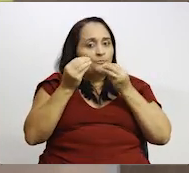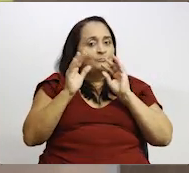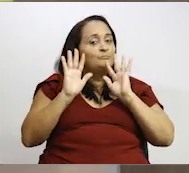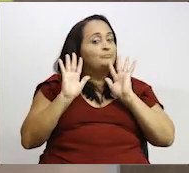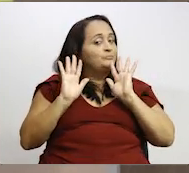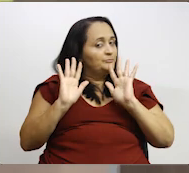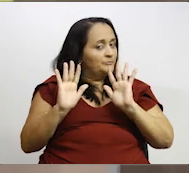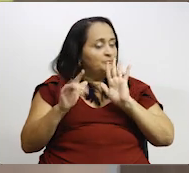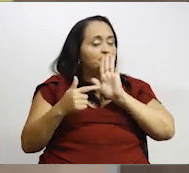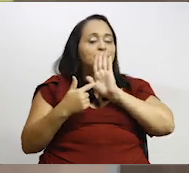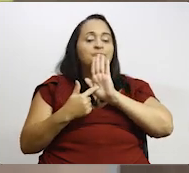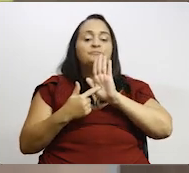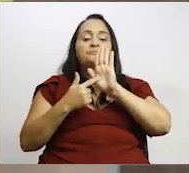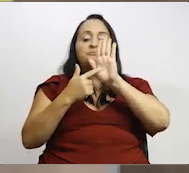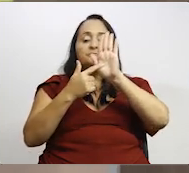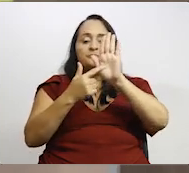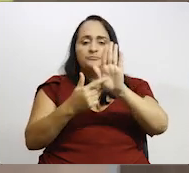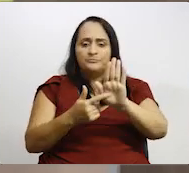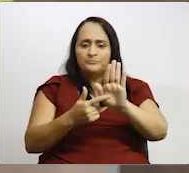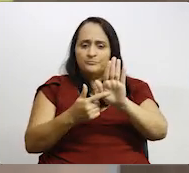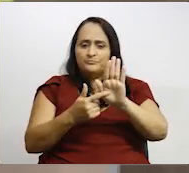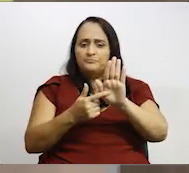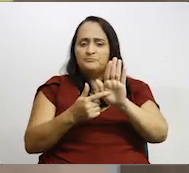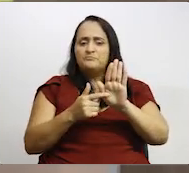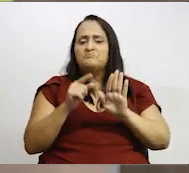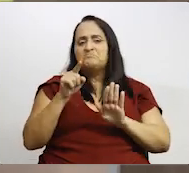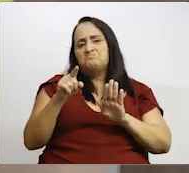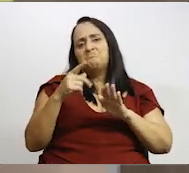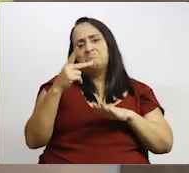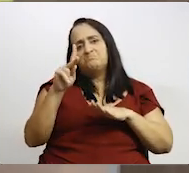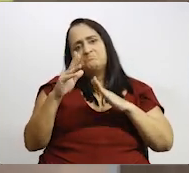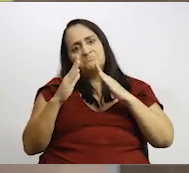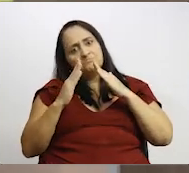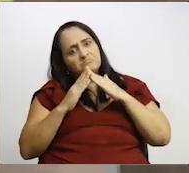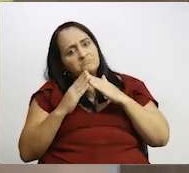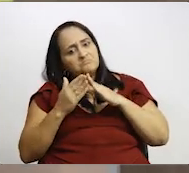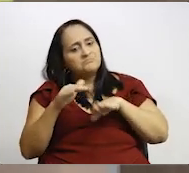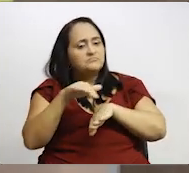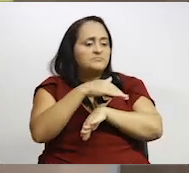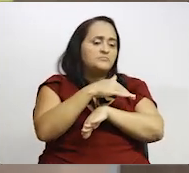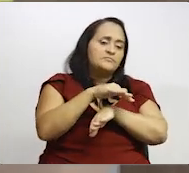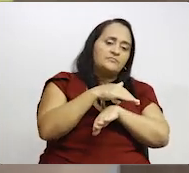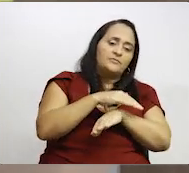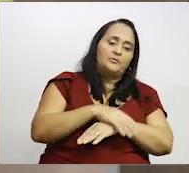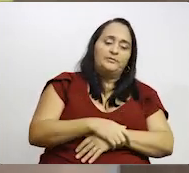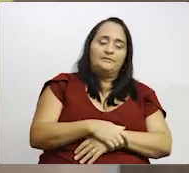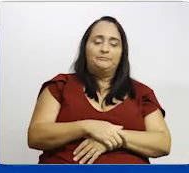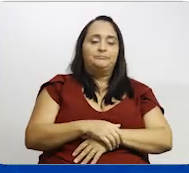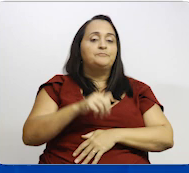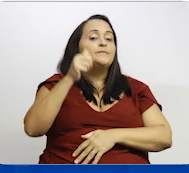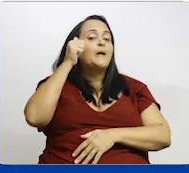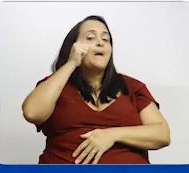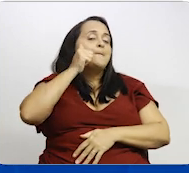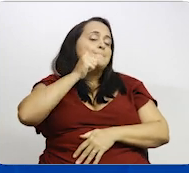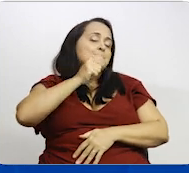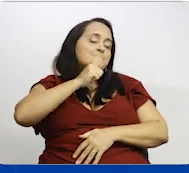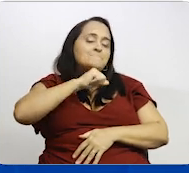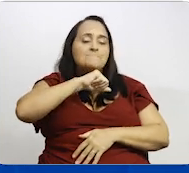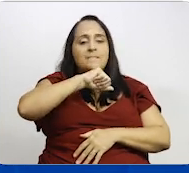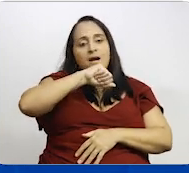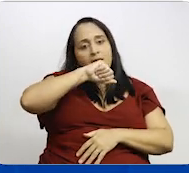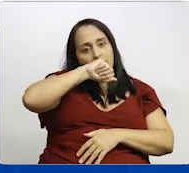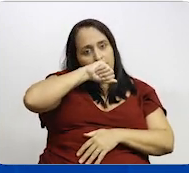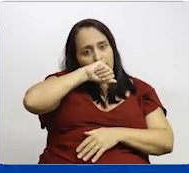uma situação que com certeza você passa em casa, na rua, enfim. Mãinha